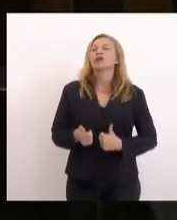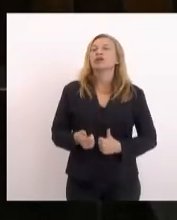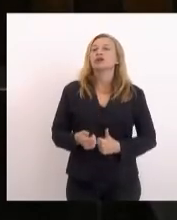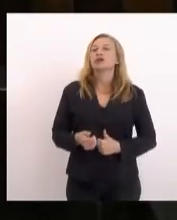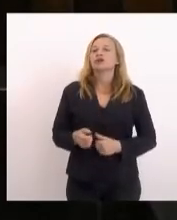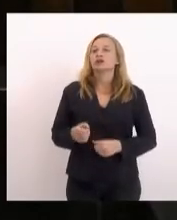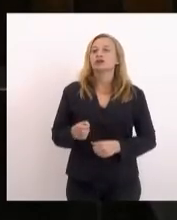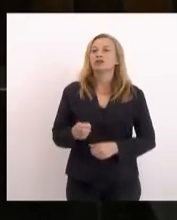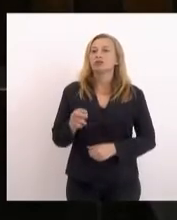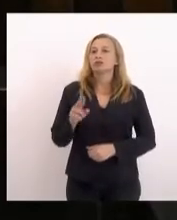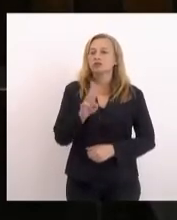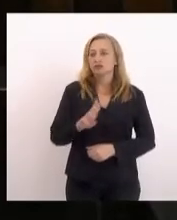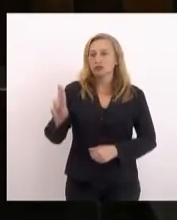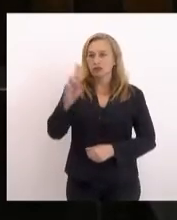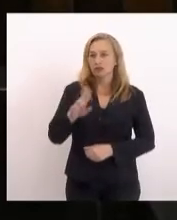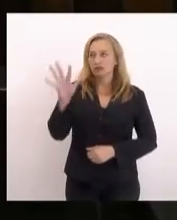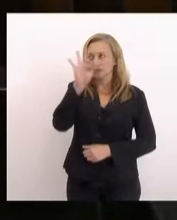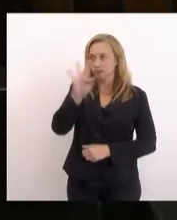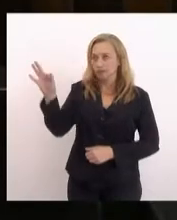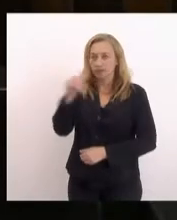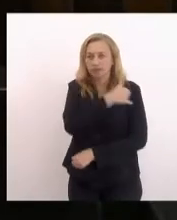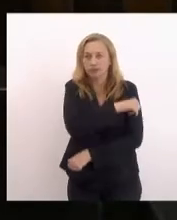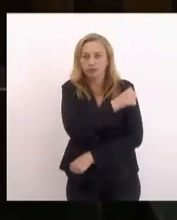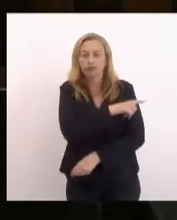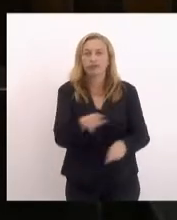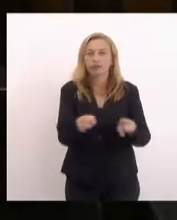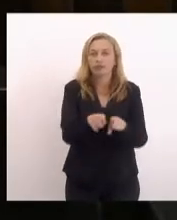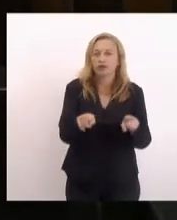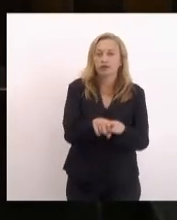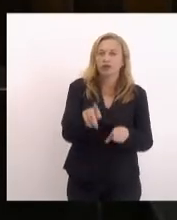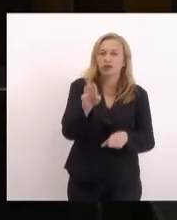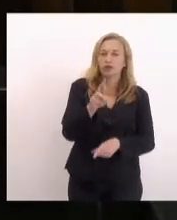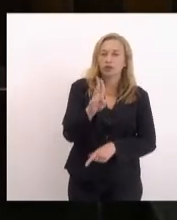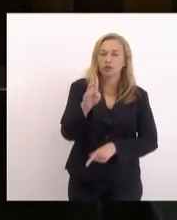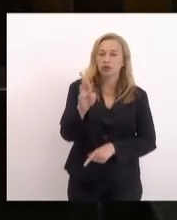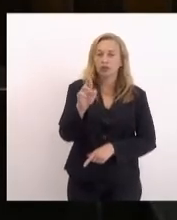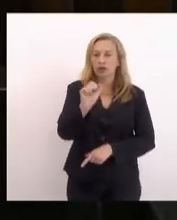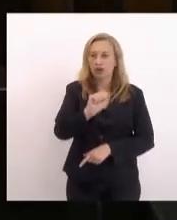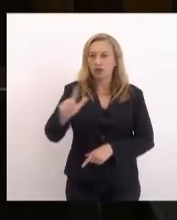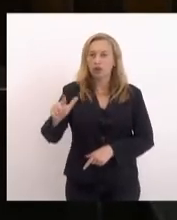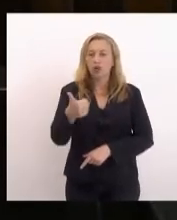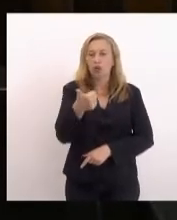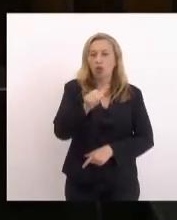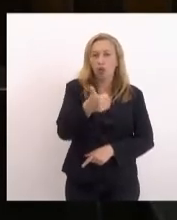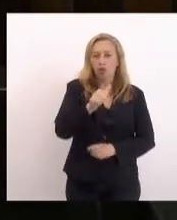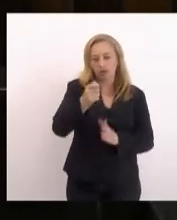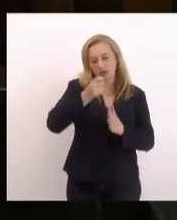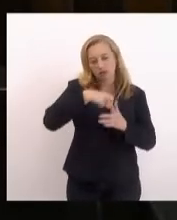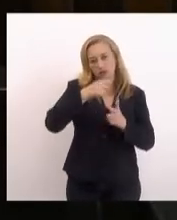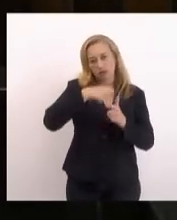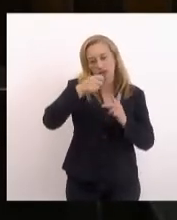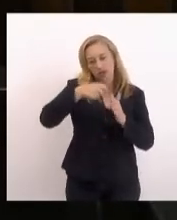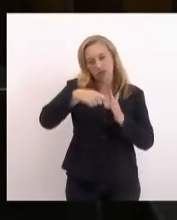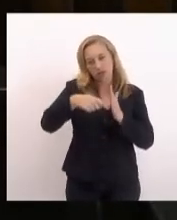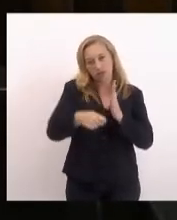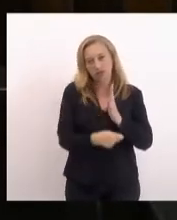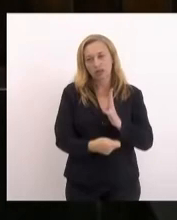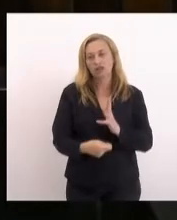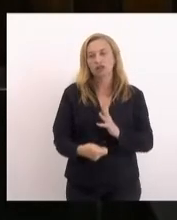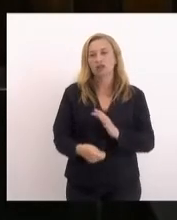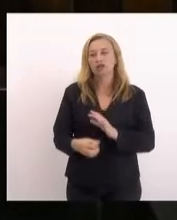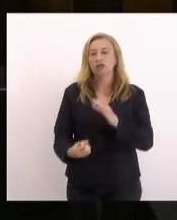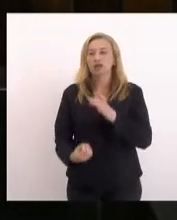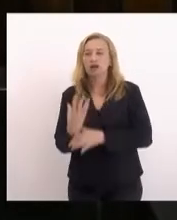Janeiro e da Universidade Rural para, em 11 meses, ser construído,